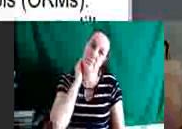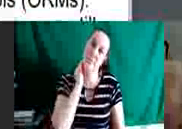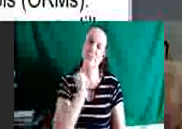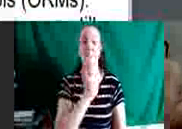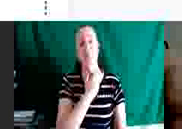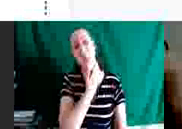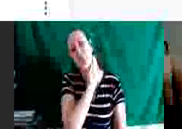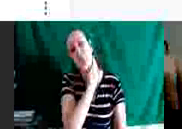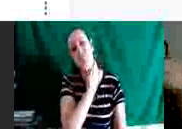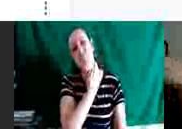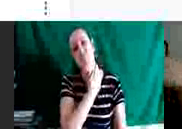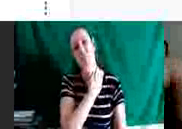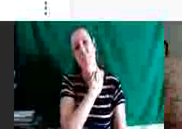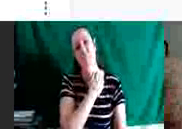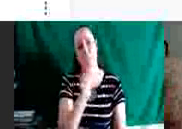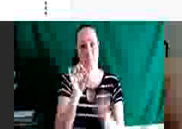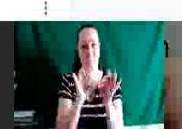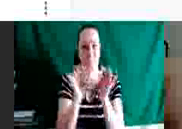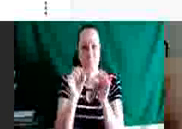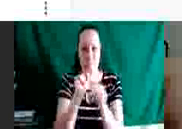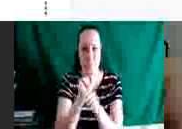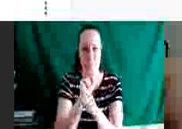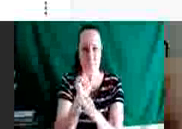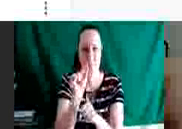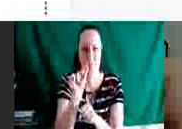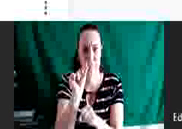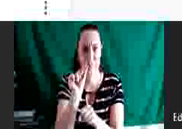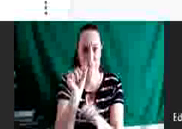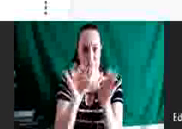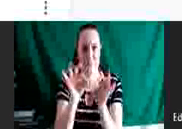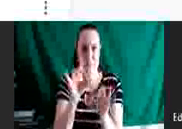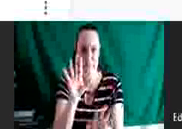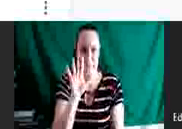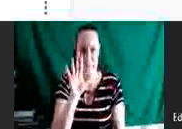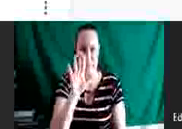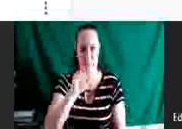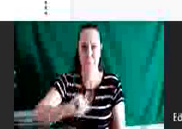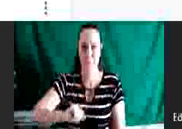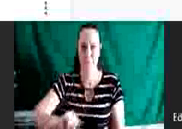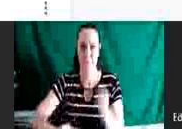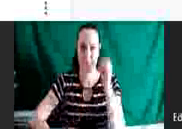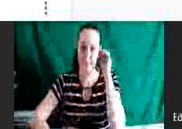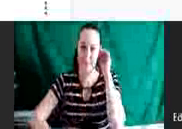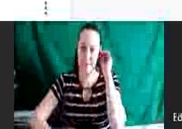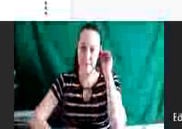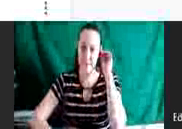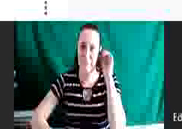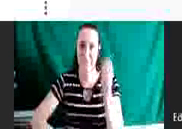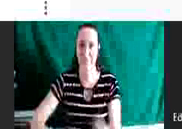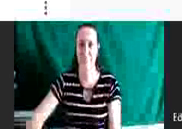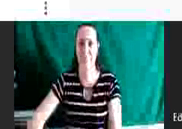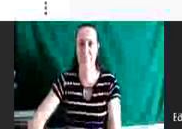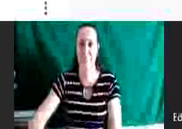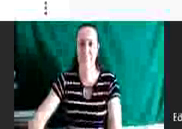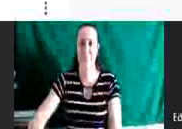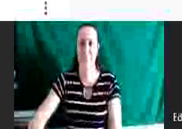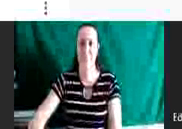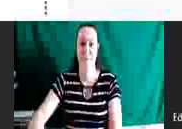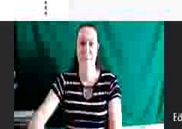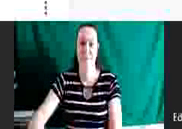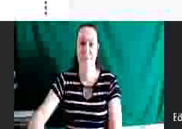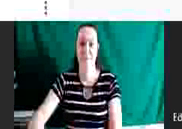de acesso, né? Então, esse tipo de ataque é um dos ataques que mais existem. Aqui é um exemplo do